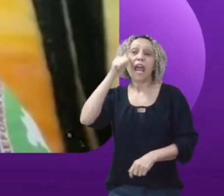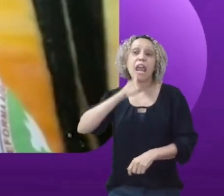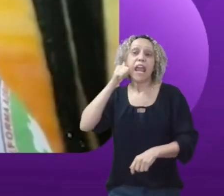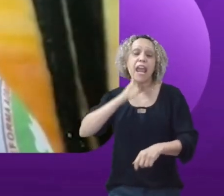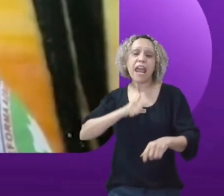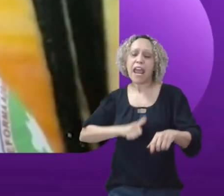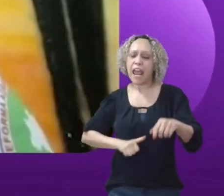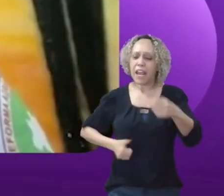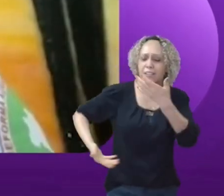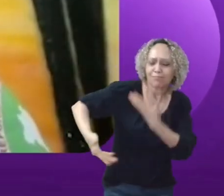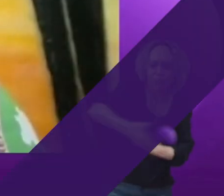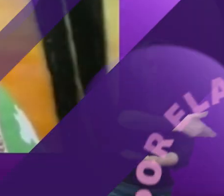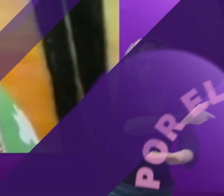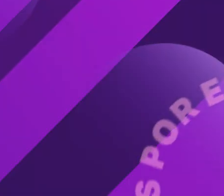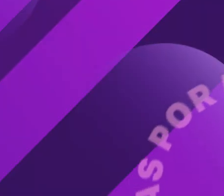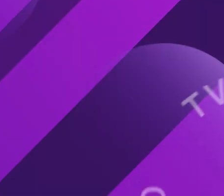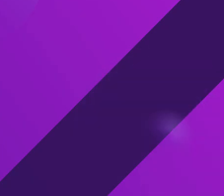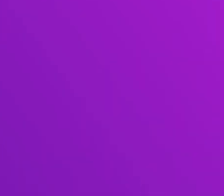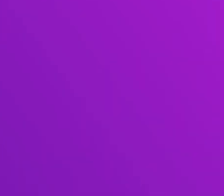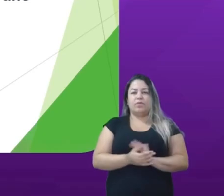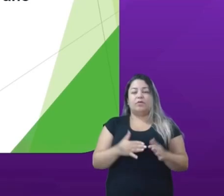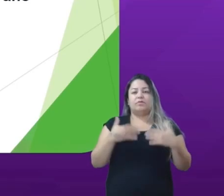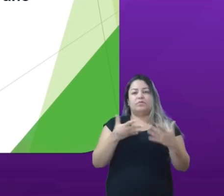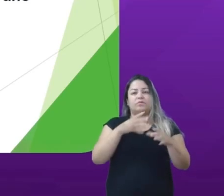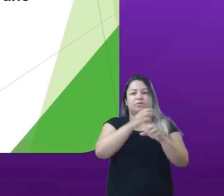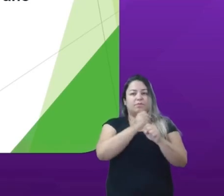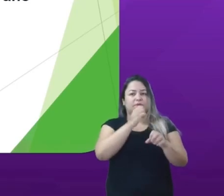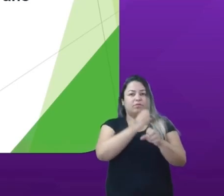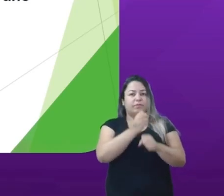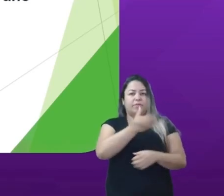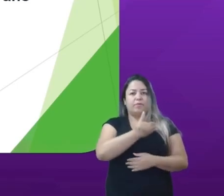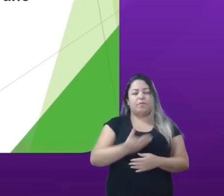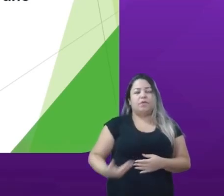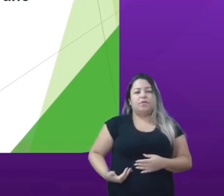será a solução na vida da mulher. O orçamento público, né,